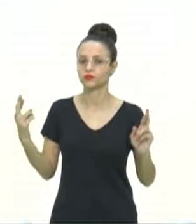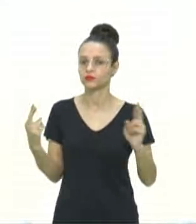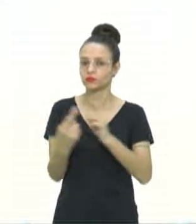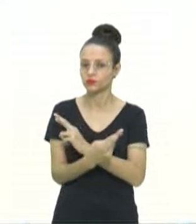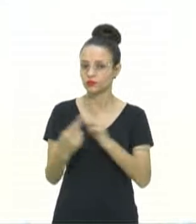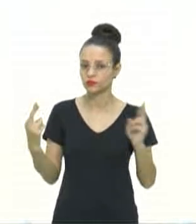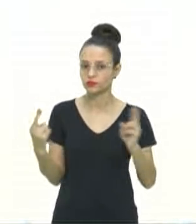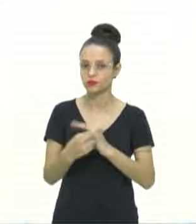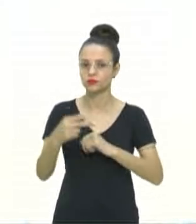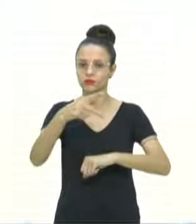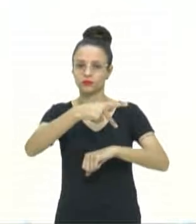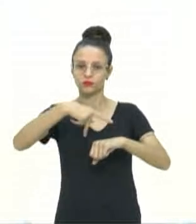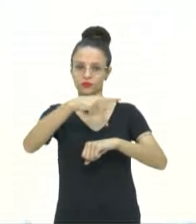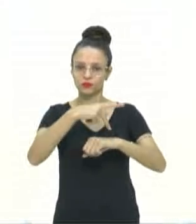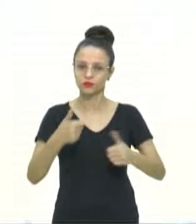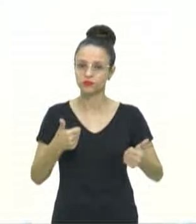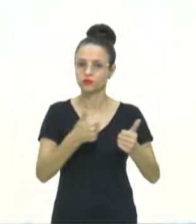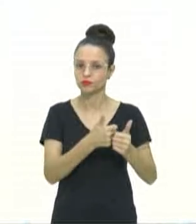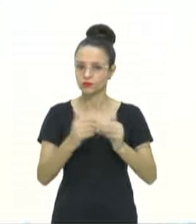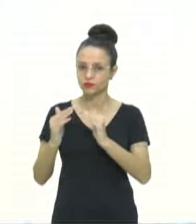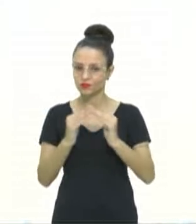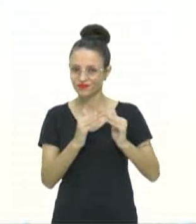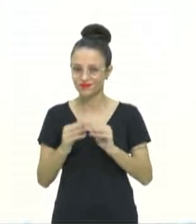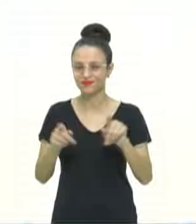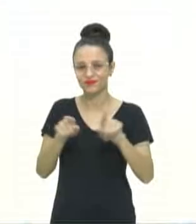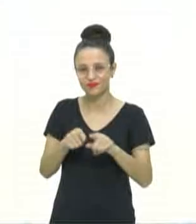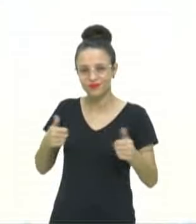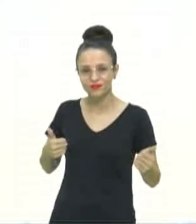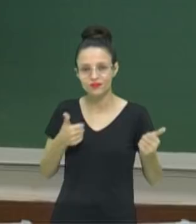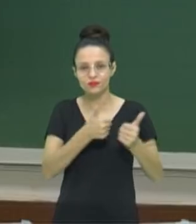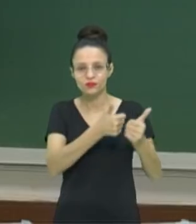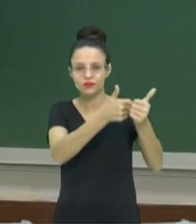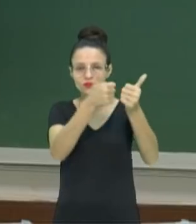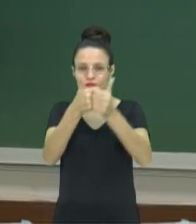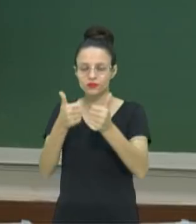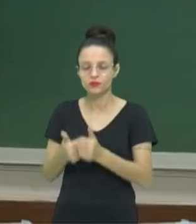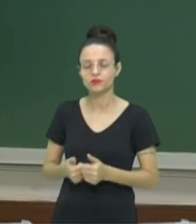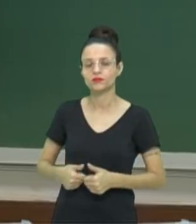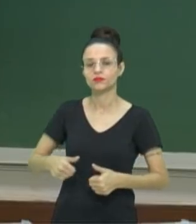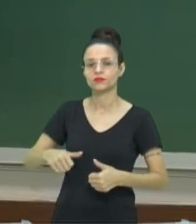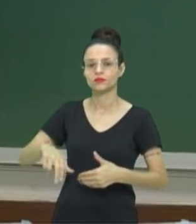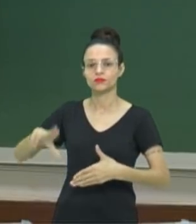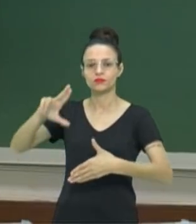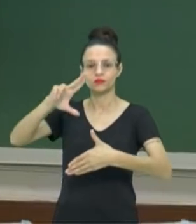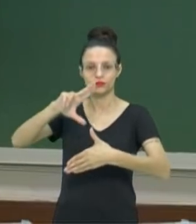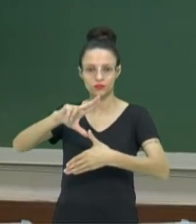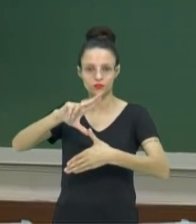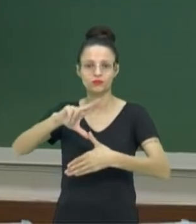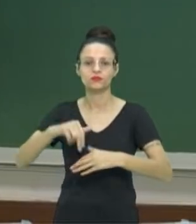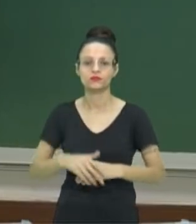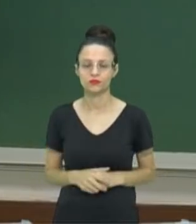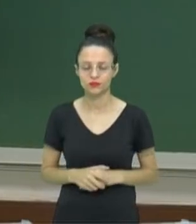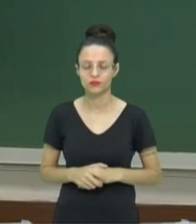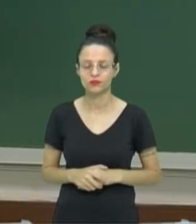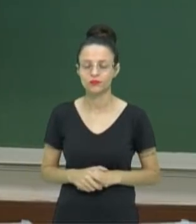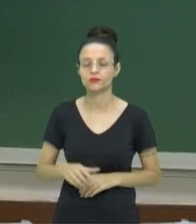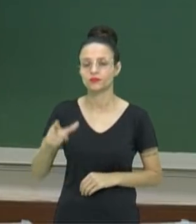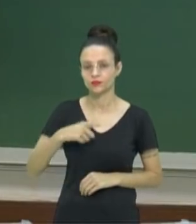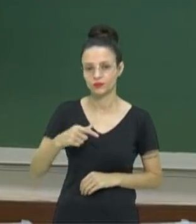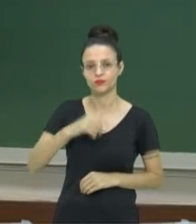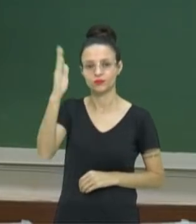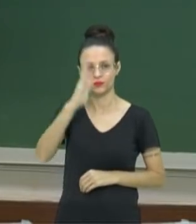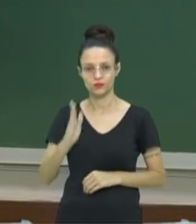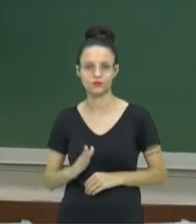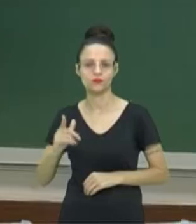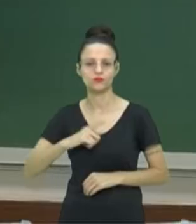relações com países vizinhos, a nossa região, pela proximidade, né? Países da América do Sul ali. O Brasil tem várias